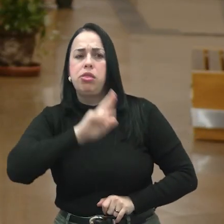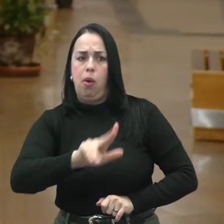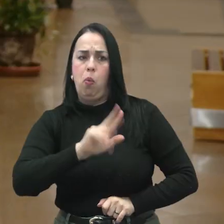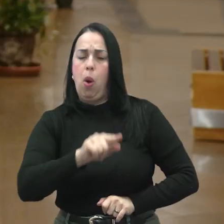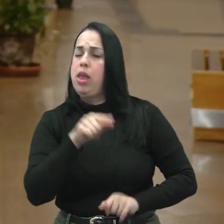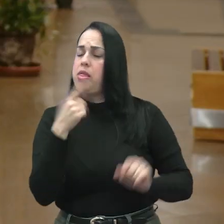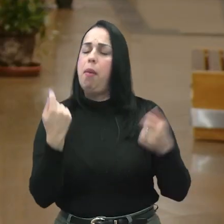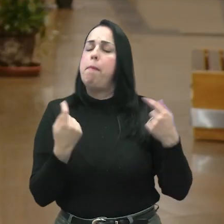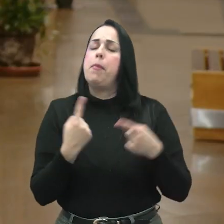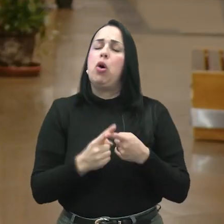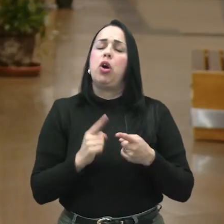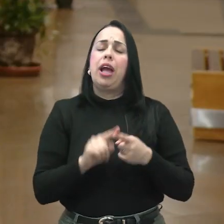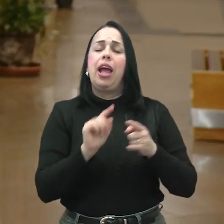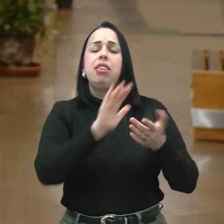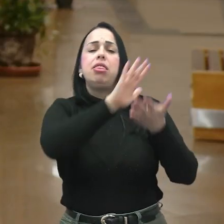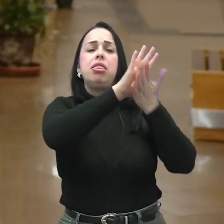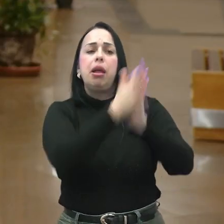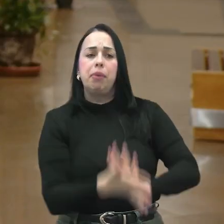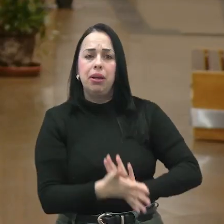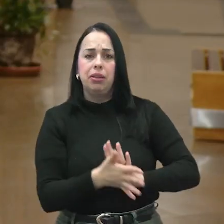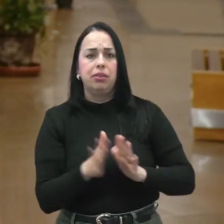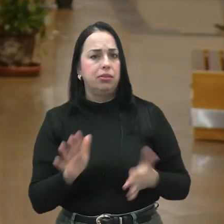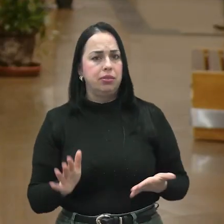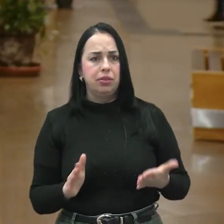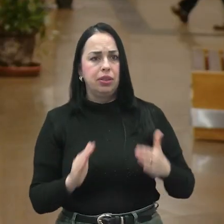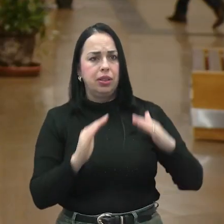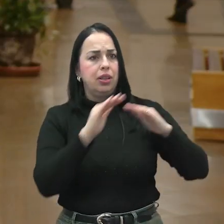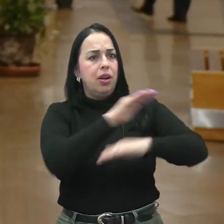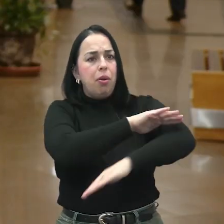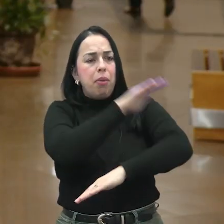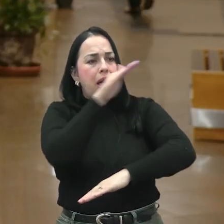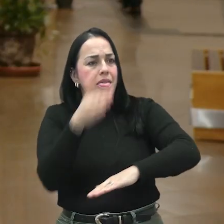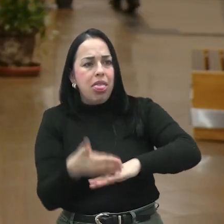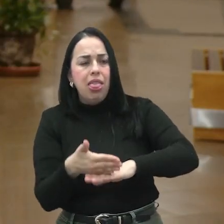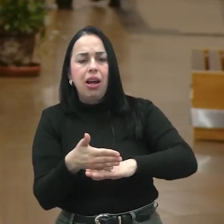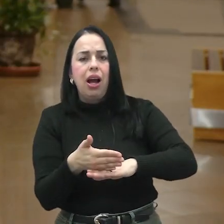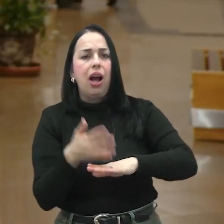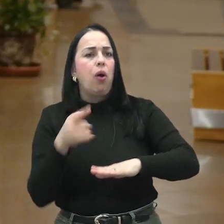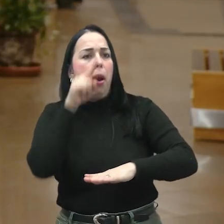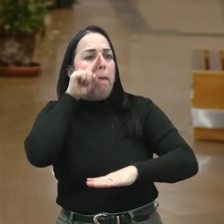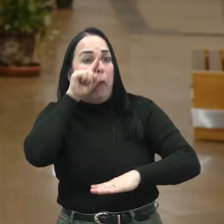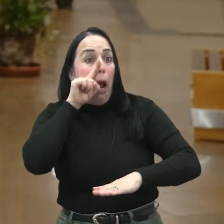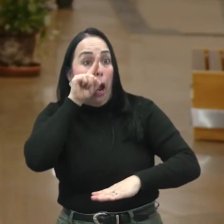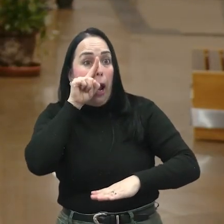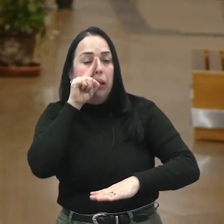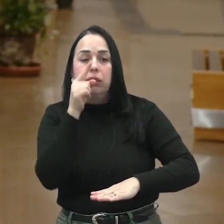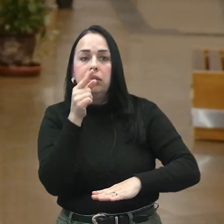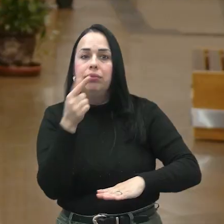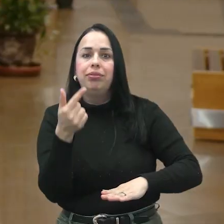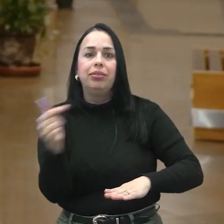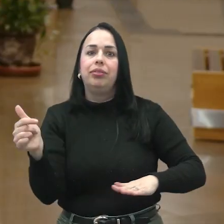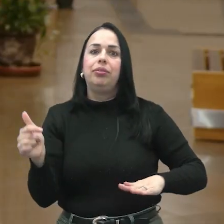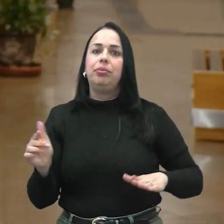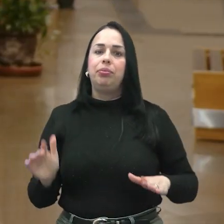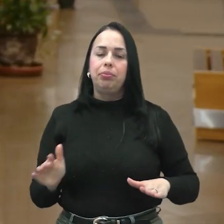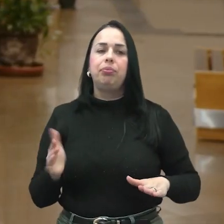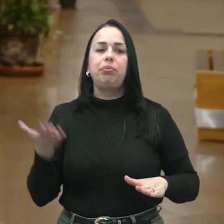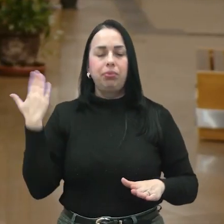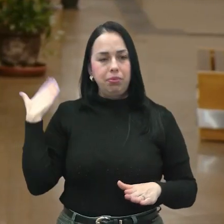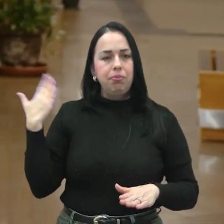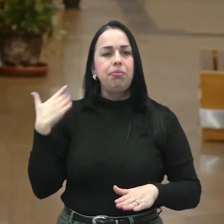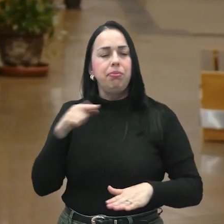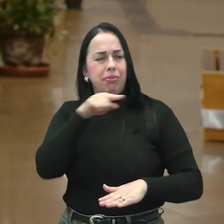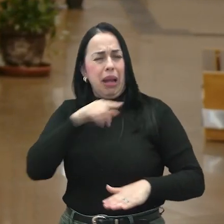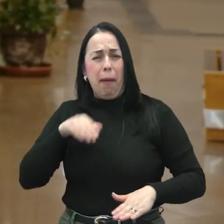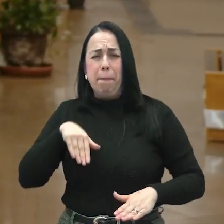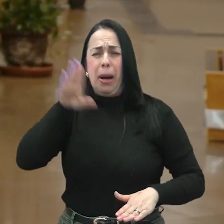característica das áreas, não é? Ou seja, o risco 4 sumiu, né? Não tem mais áreas, moradias em risco